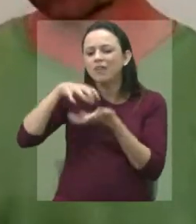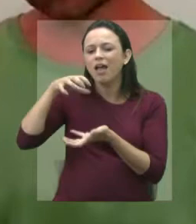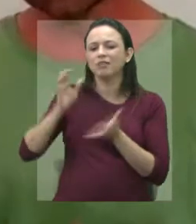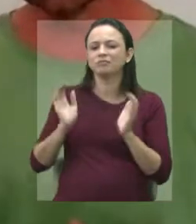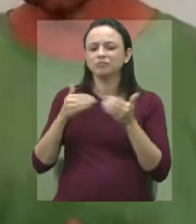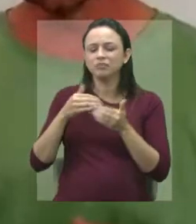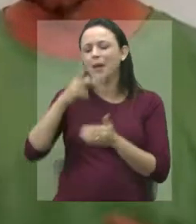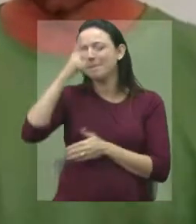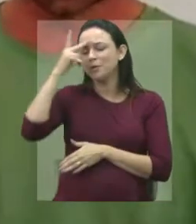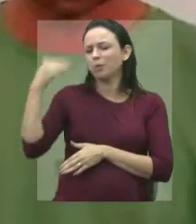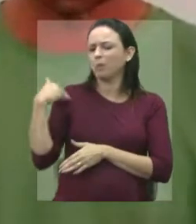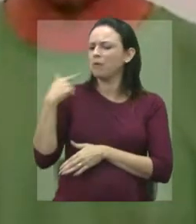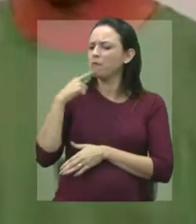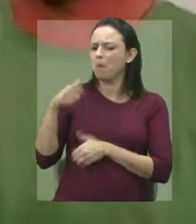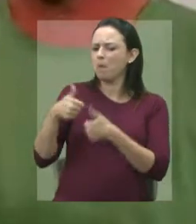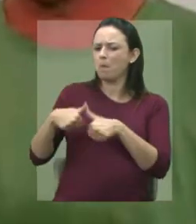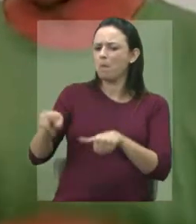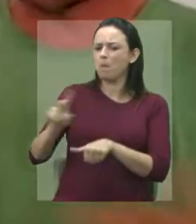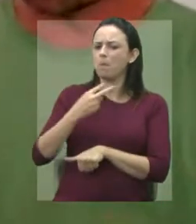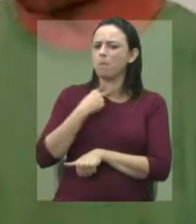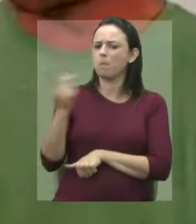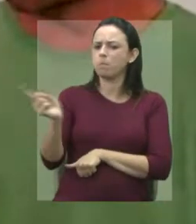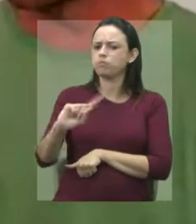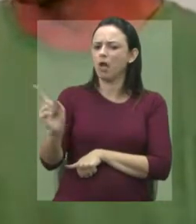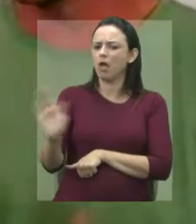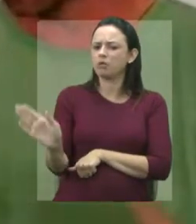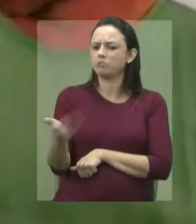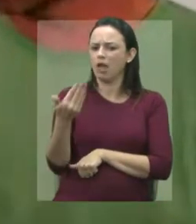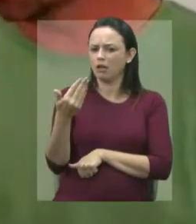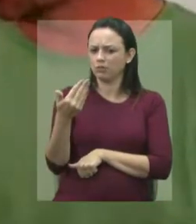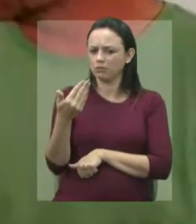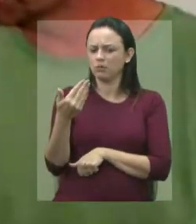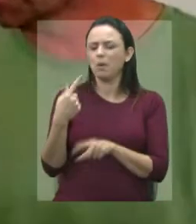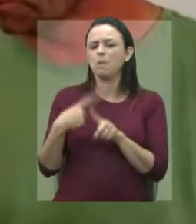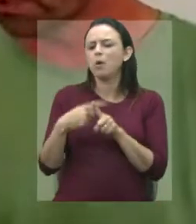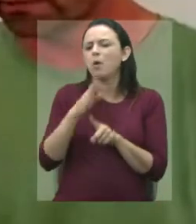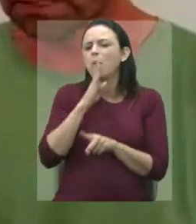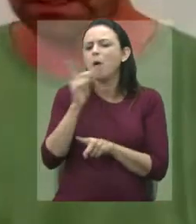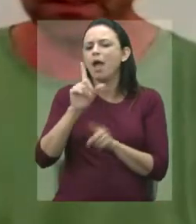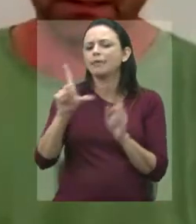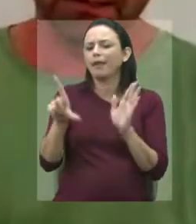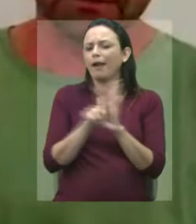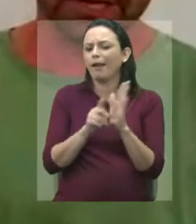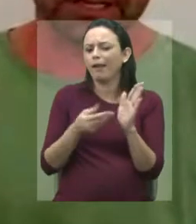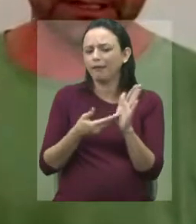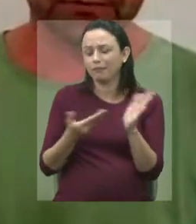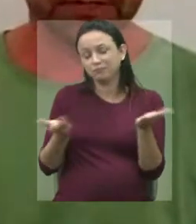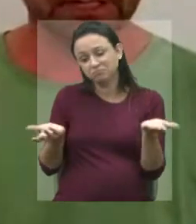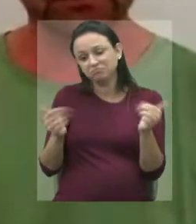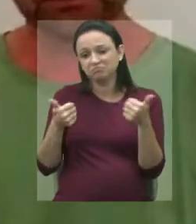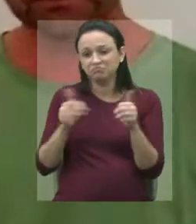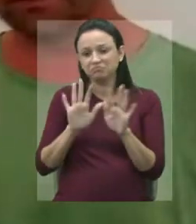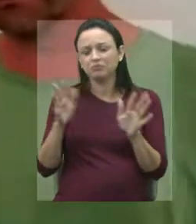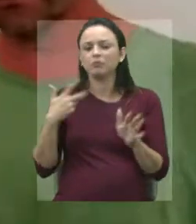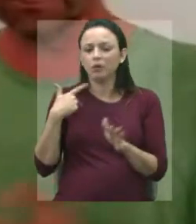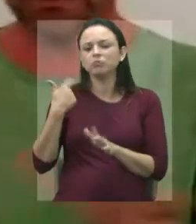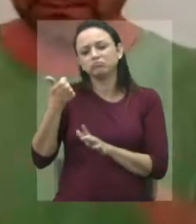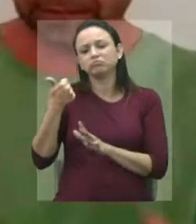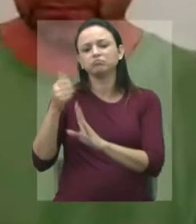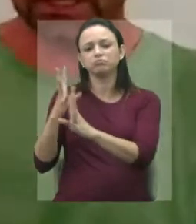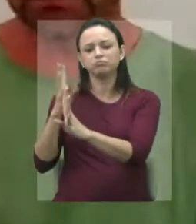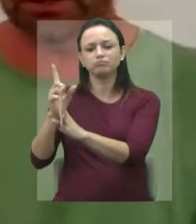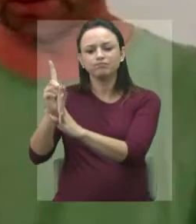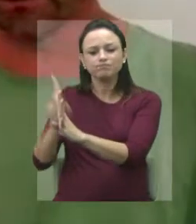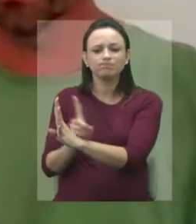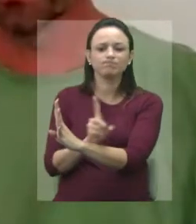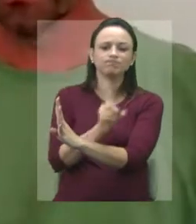na fila por eu acho que também não saber mais sobre a lei ou o ocorrido, né? Saí da fila, coisa e tal, e fui